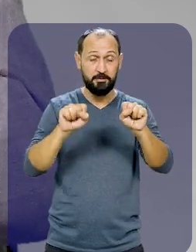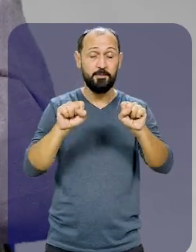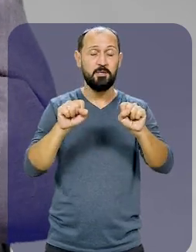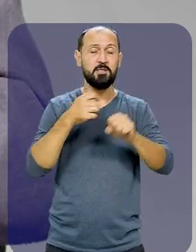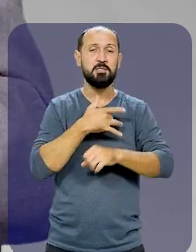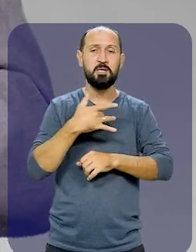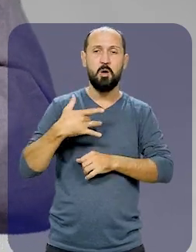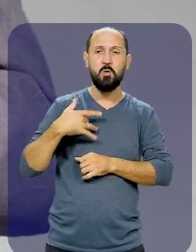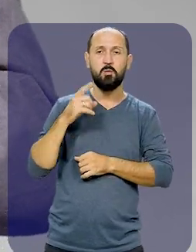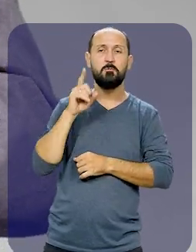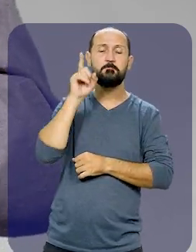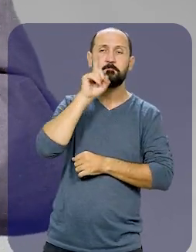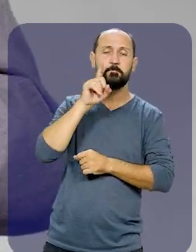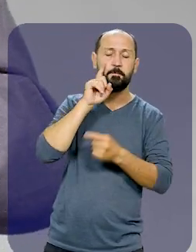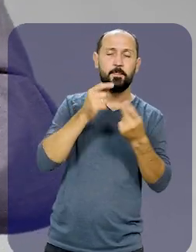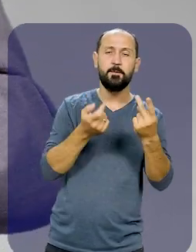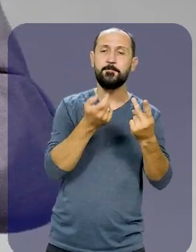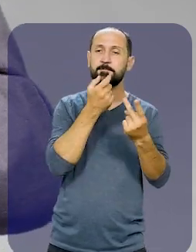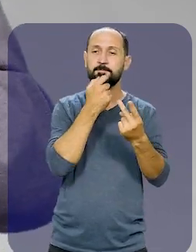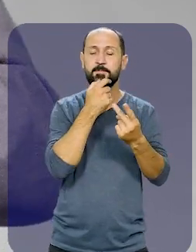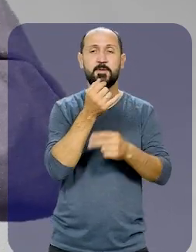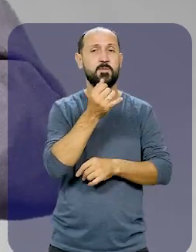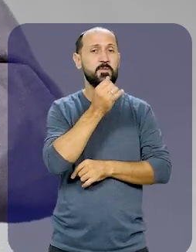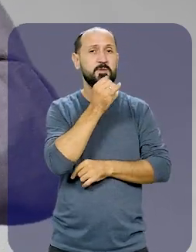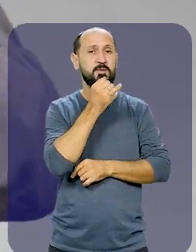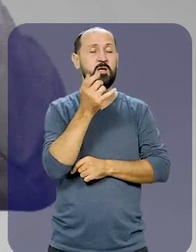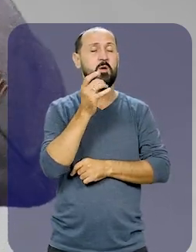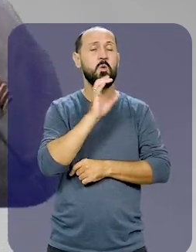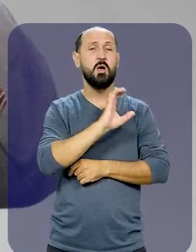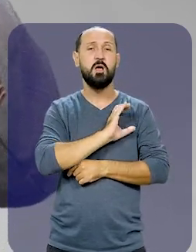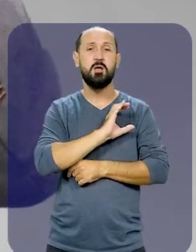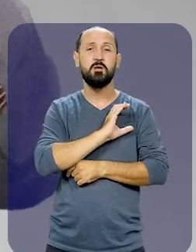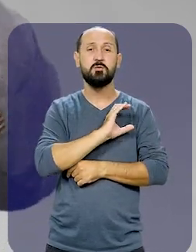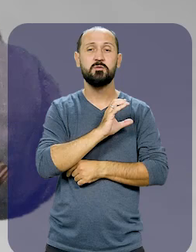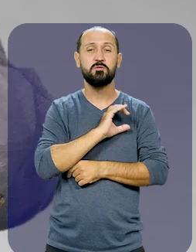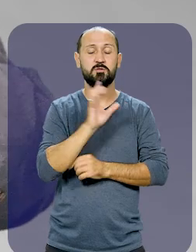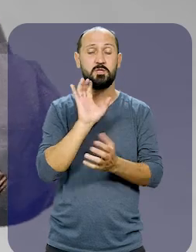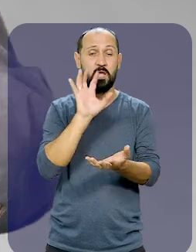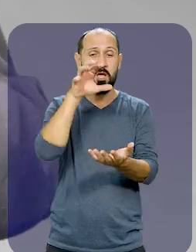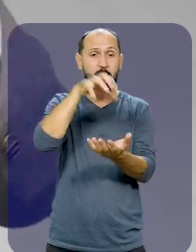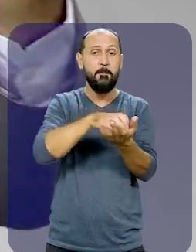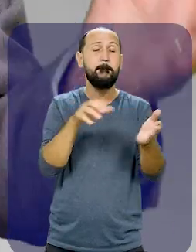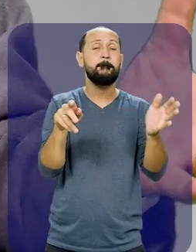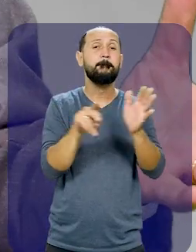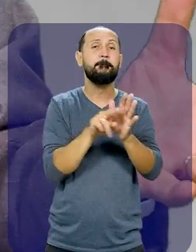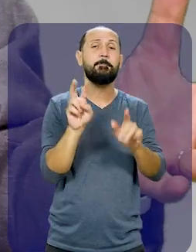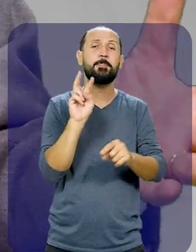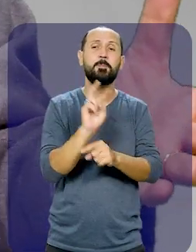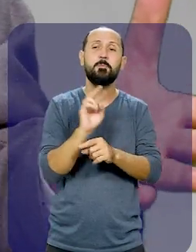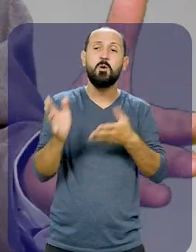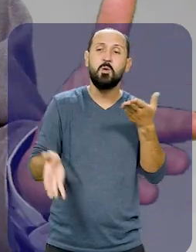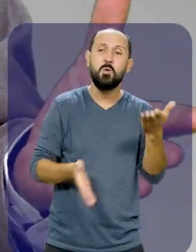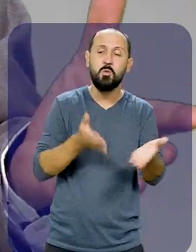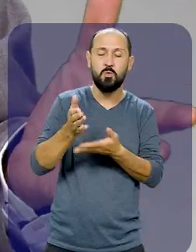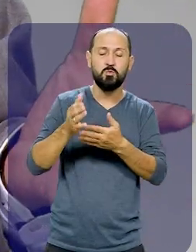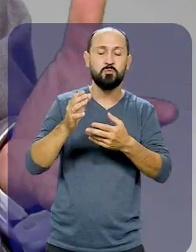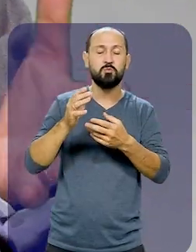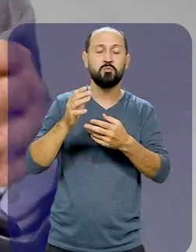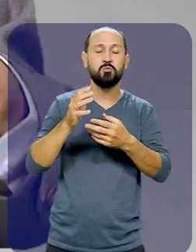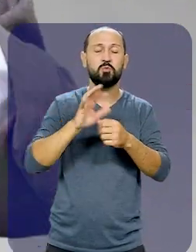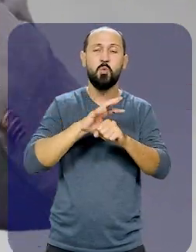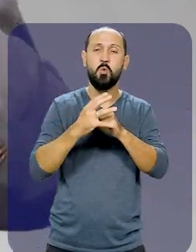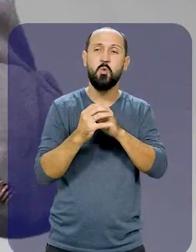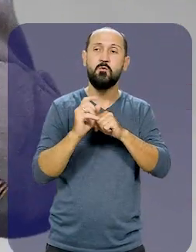saúde americano, o inglês, que é um exemplo, o canadense já tem ambulatórios para cuidar do paciente do